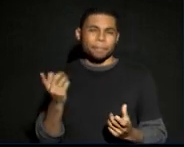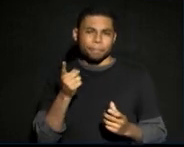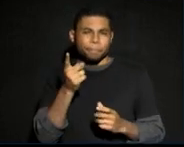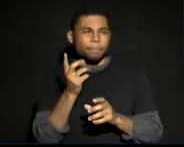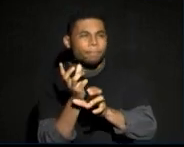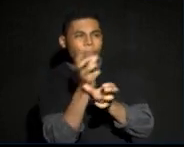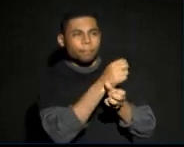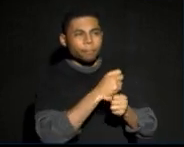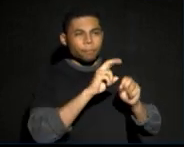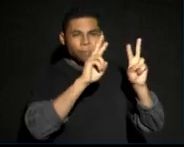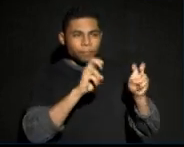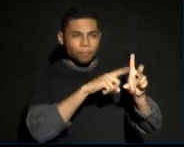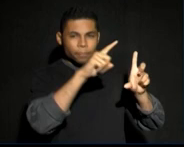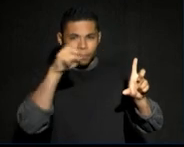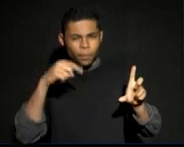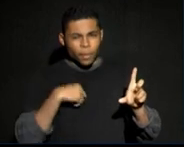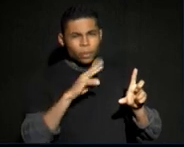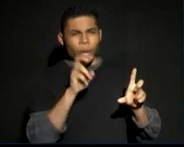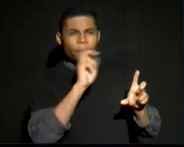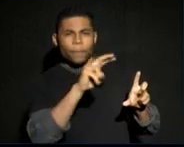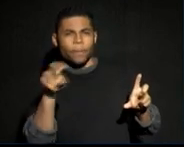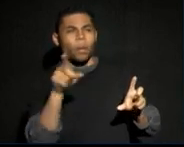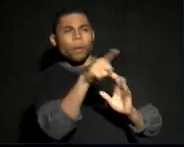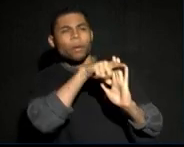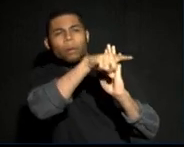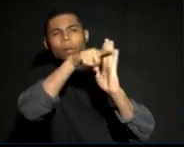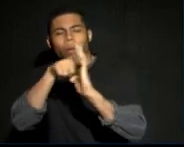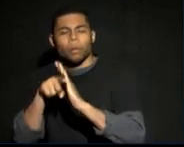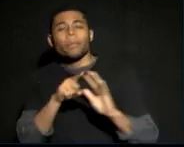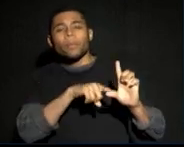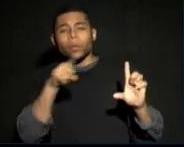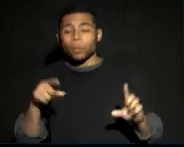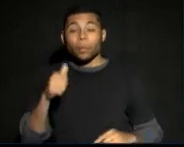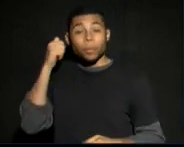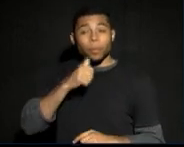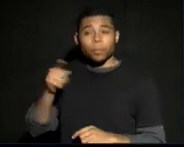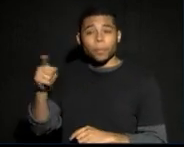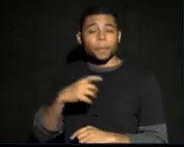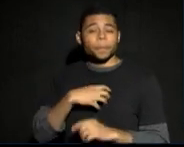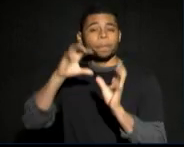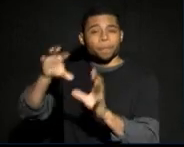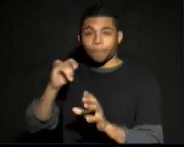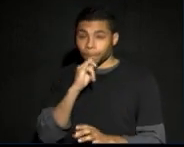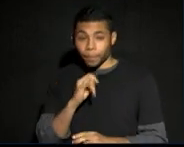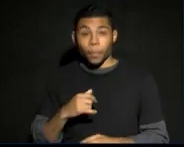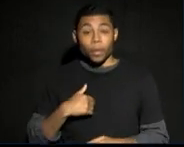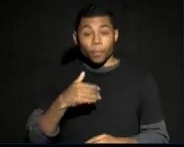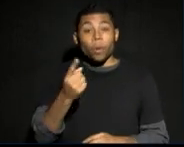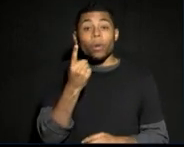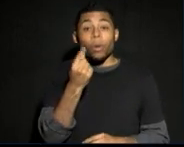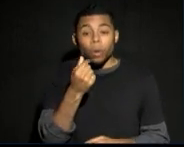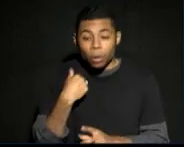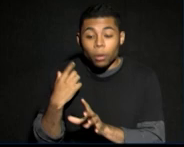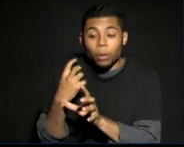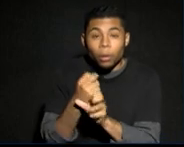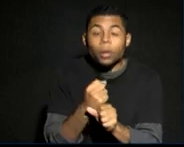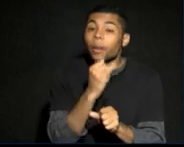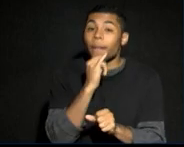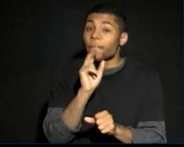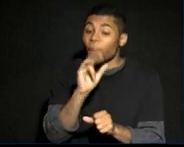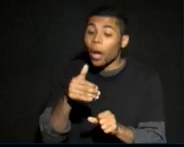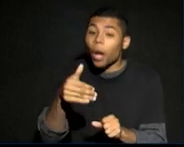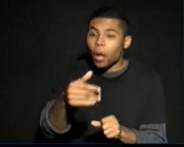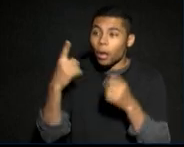estatisticamente e eu recebi várias pesquisas qualitativas ela só senta para entender de Finanças no divórcio inventário Oi